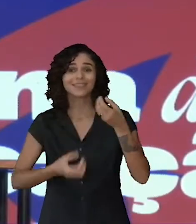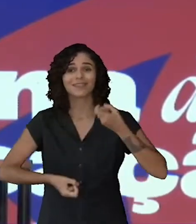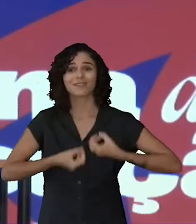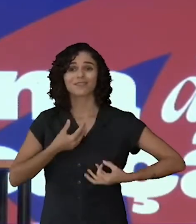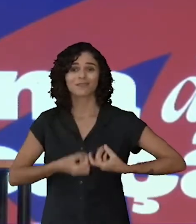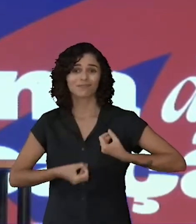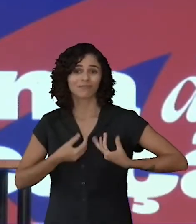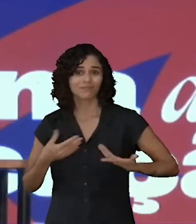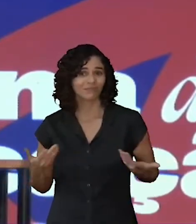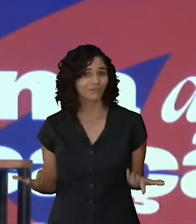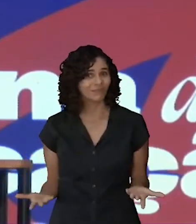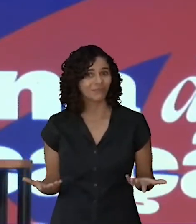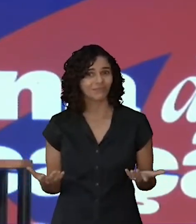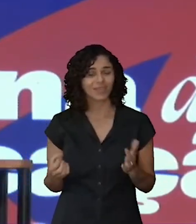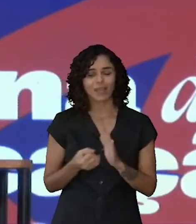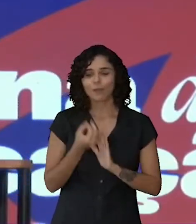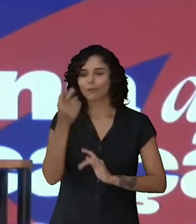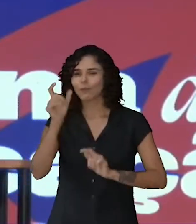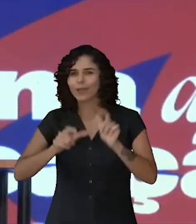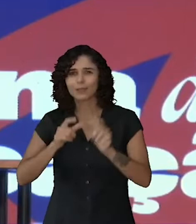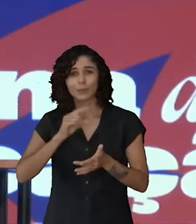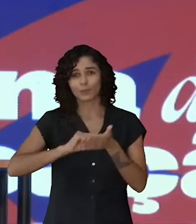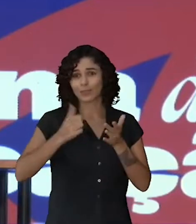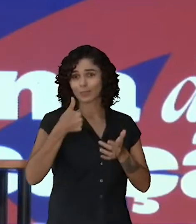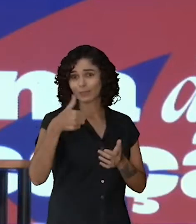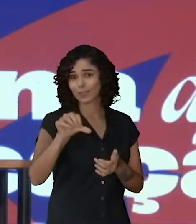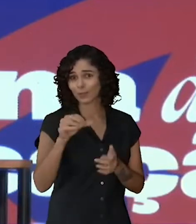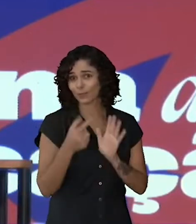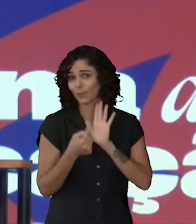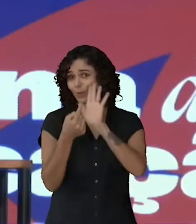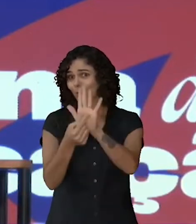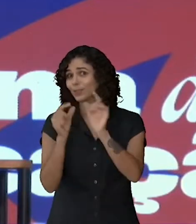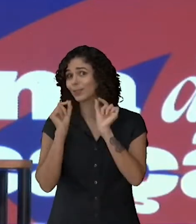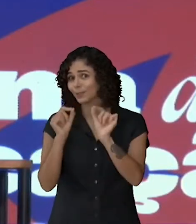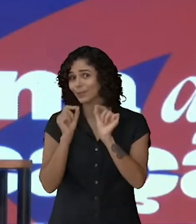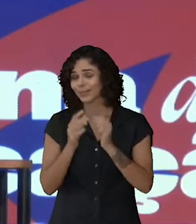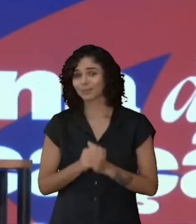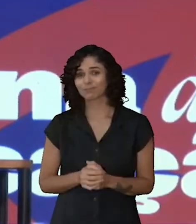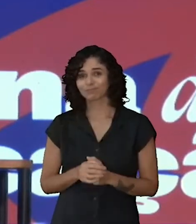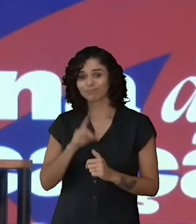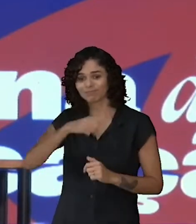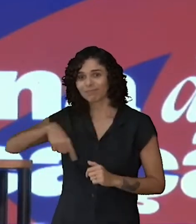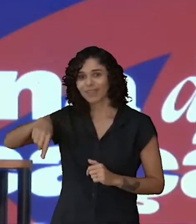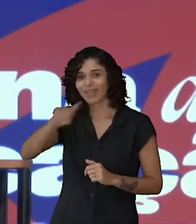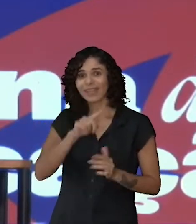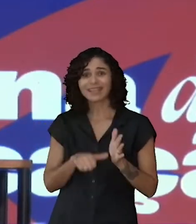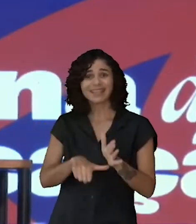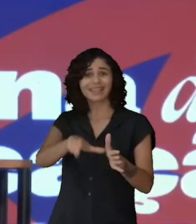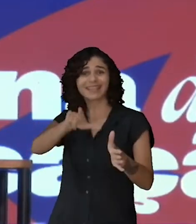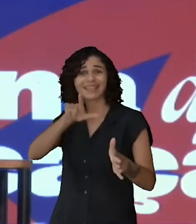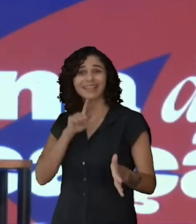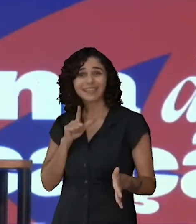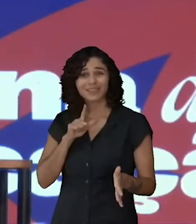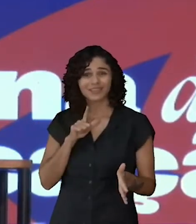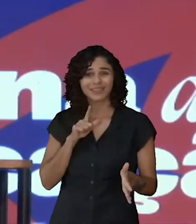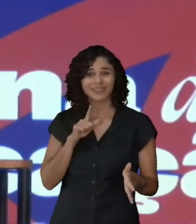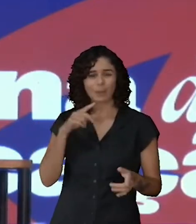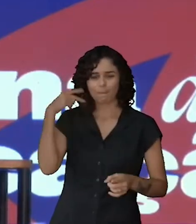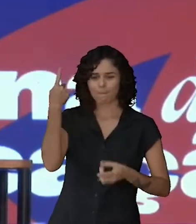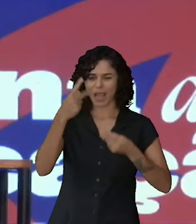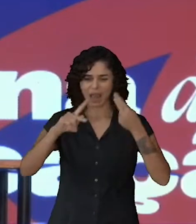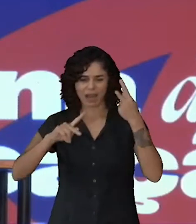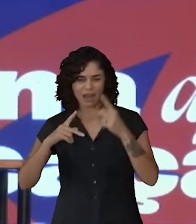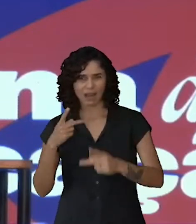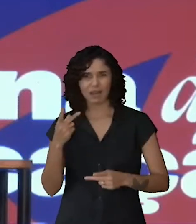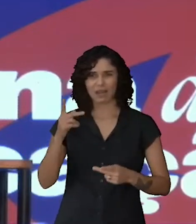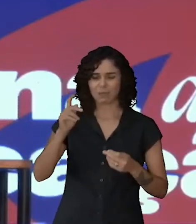E vários deles, diz o versículo 19, que haviam praticado feitiçaria, trouxeram